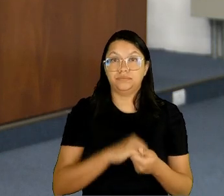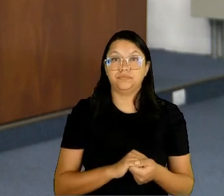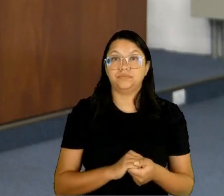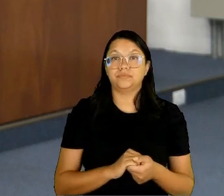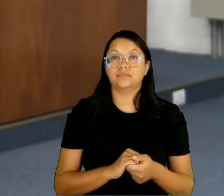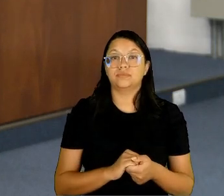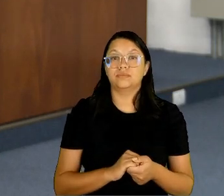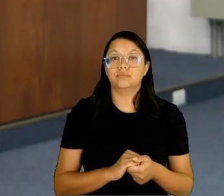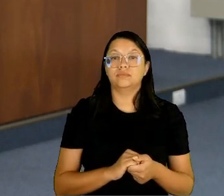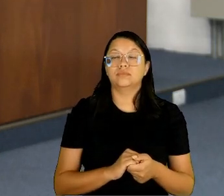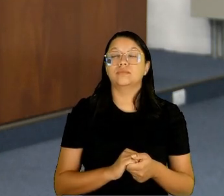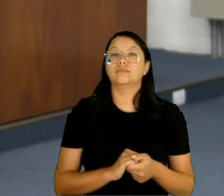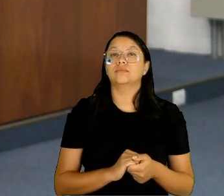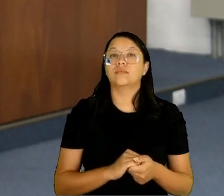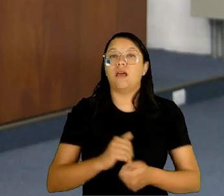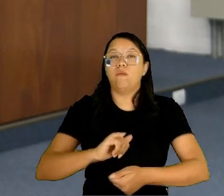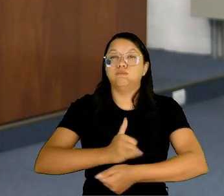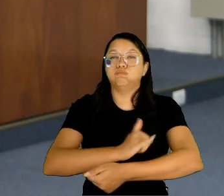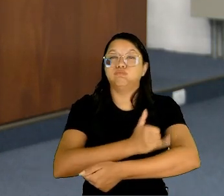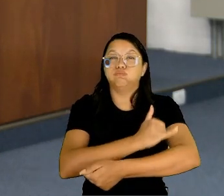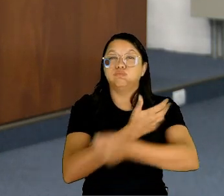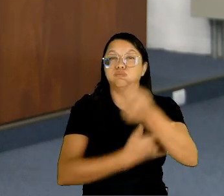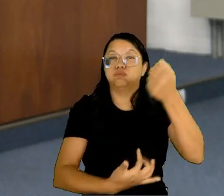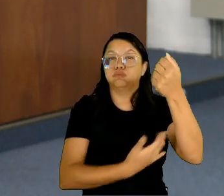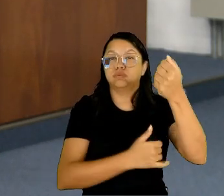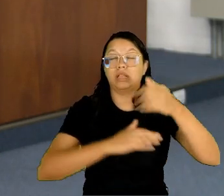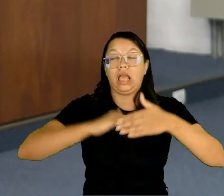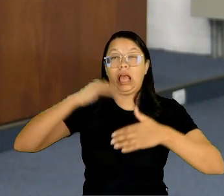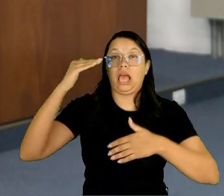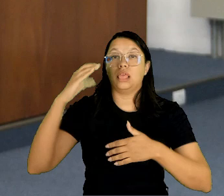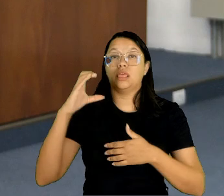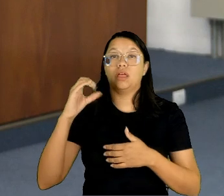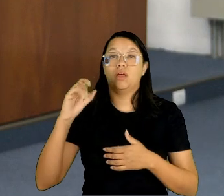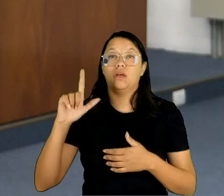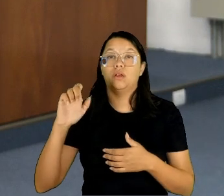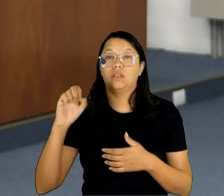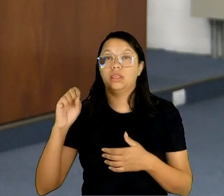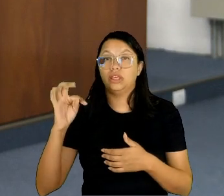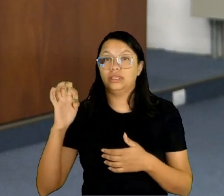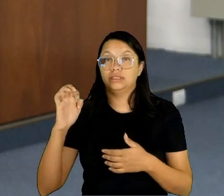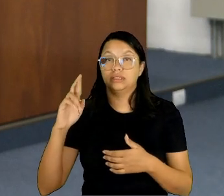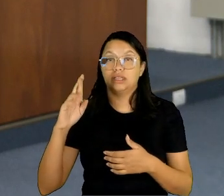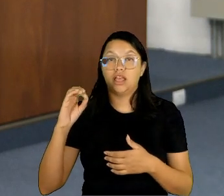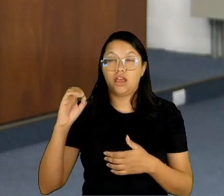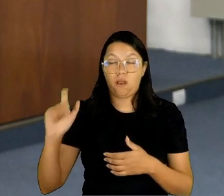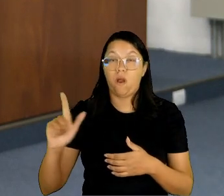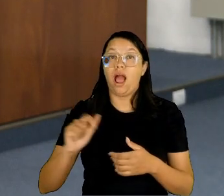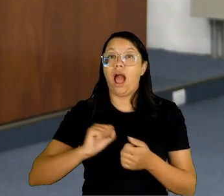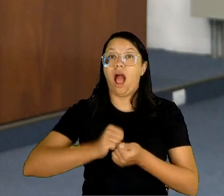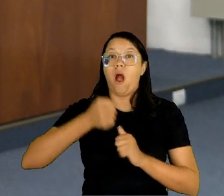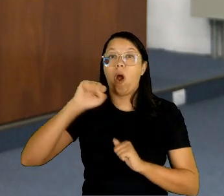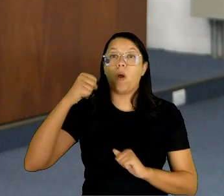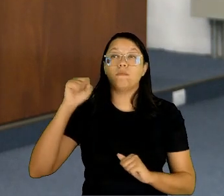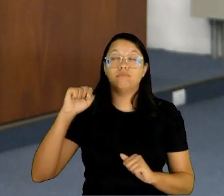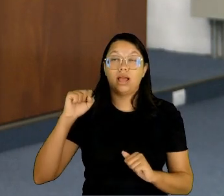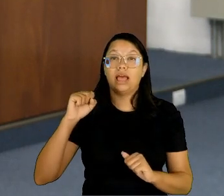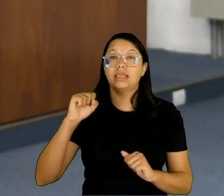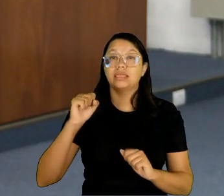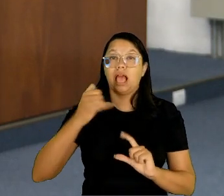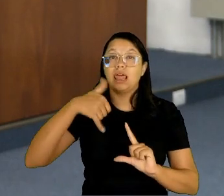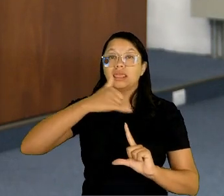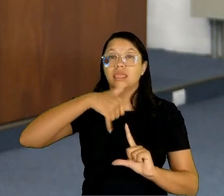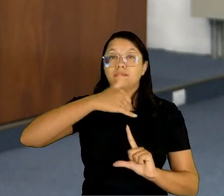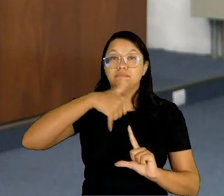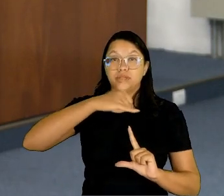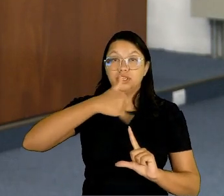a dislipidemia, é o que a gente chama de colesterol alto, né? Então, a dislipidemia é caracterizada por um aumento dos lipídios, no caso a